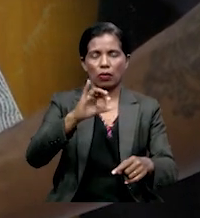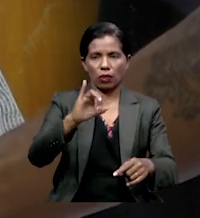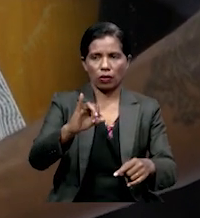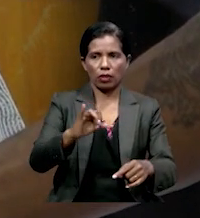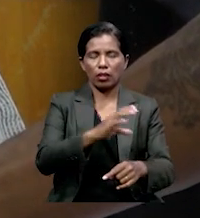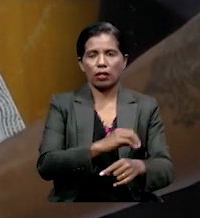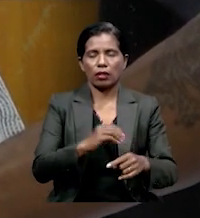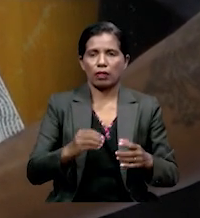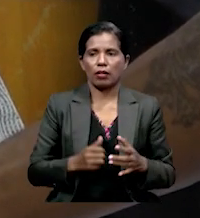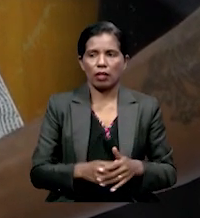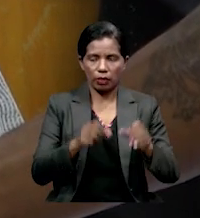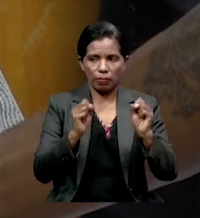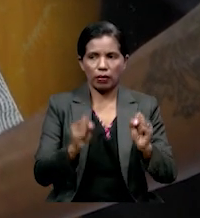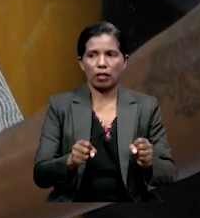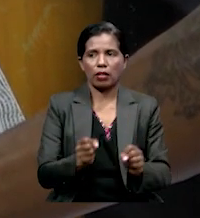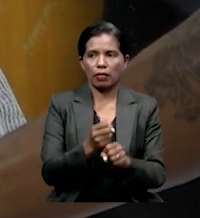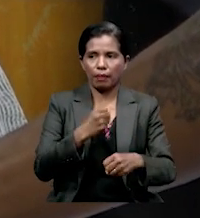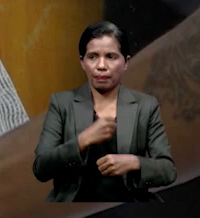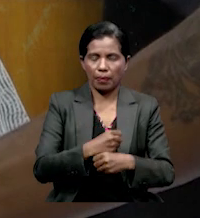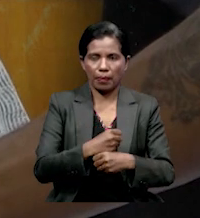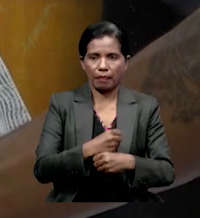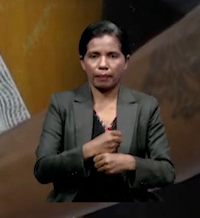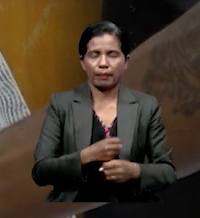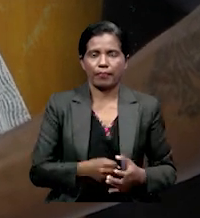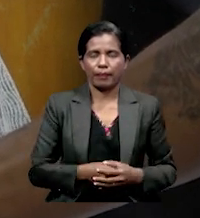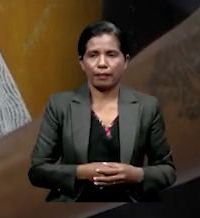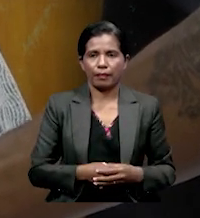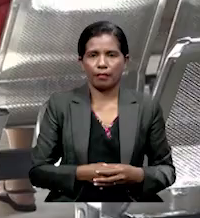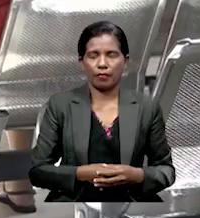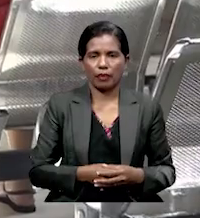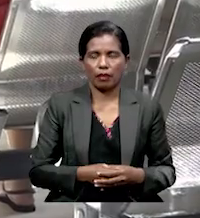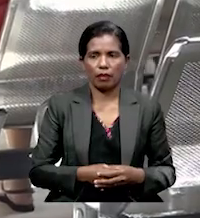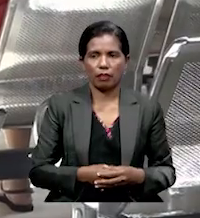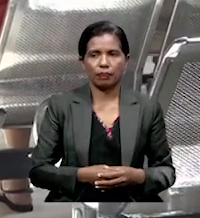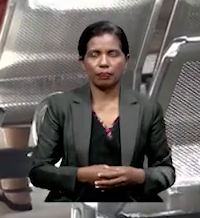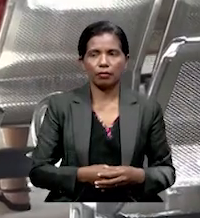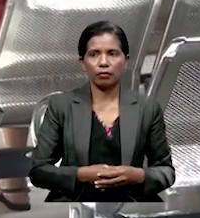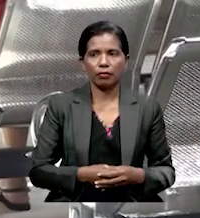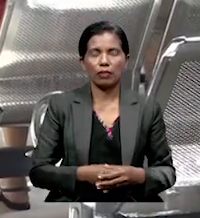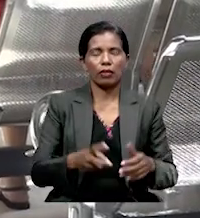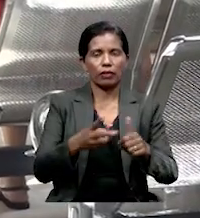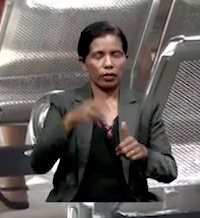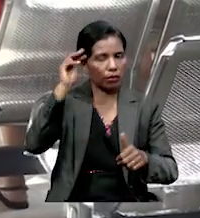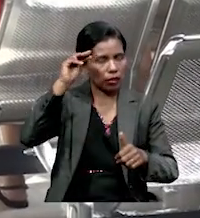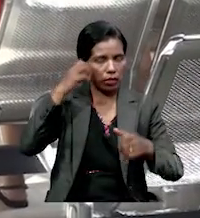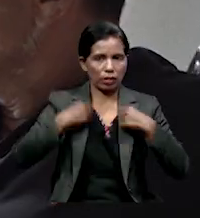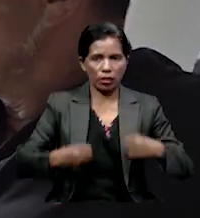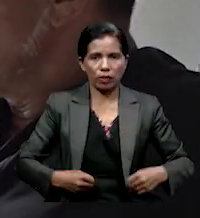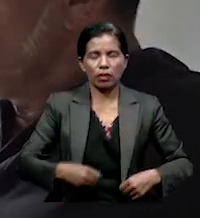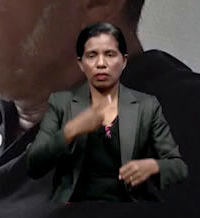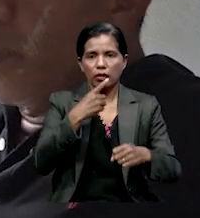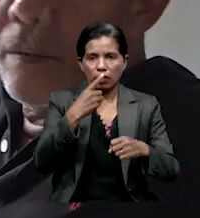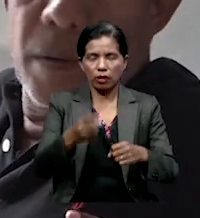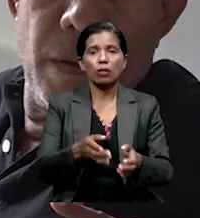conservatório de civil kai coli para bele halo ser do nascimento. RDTL. Vice-ministro Saúde Bonifácio Mocolo dos Reis